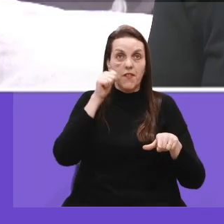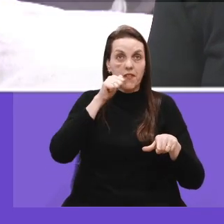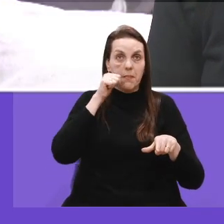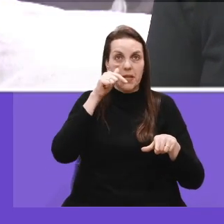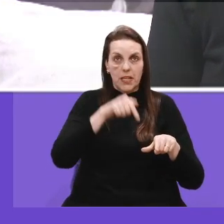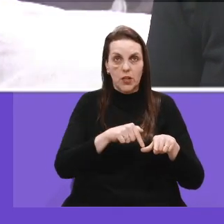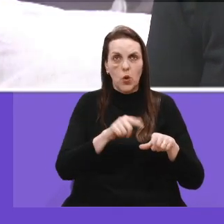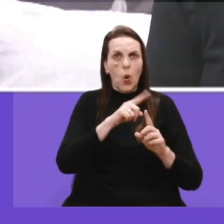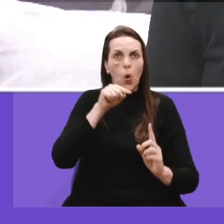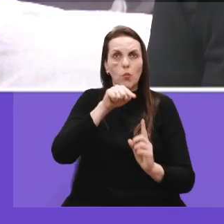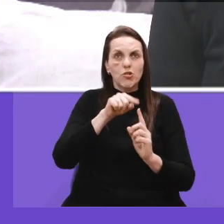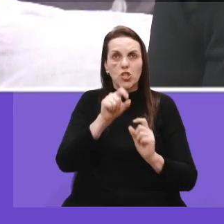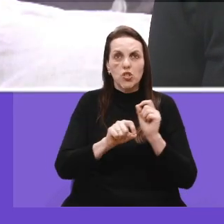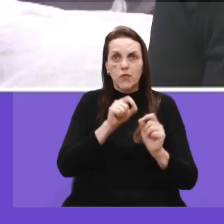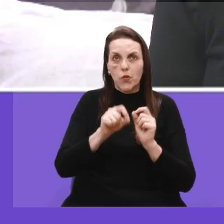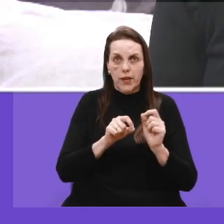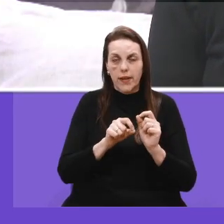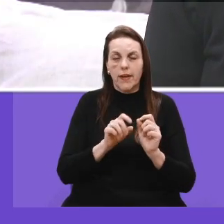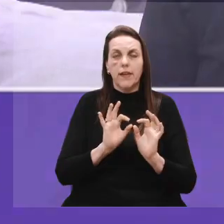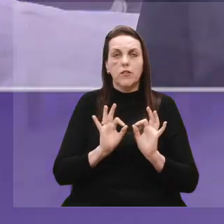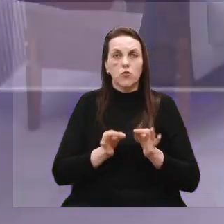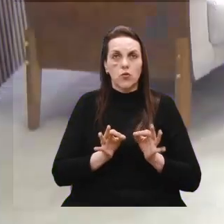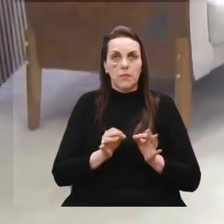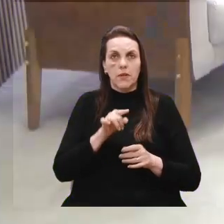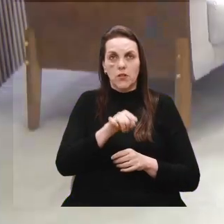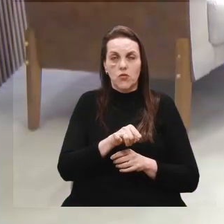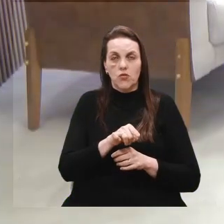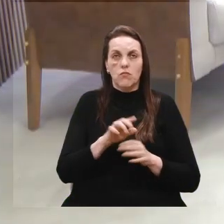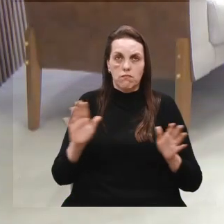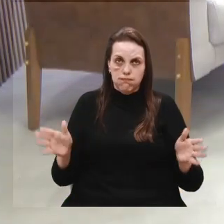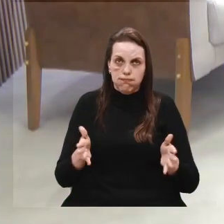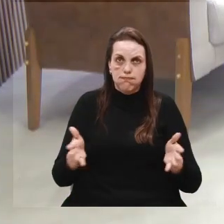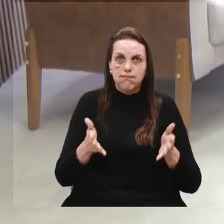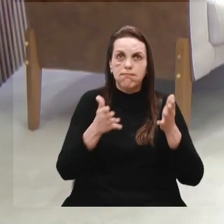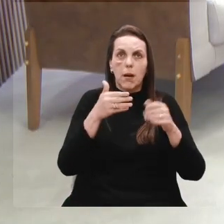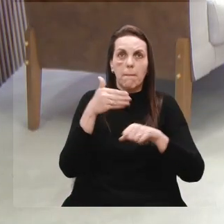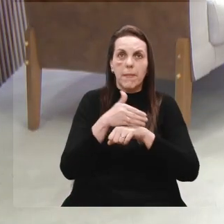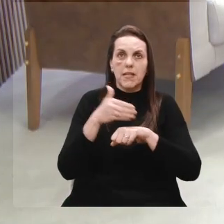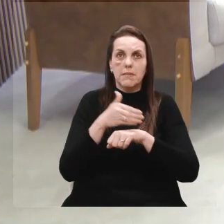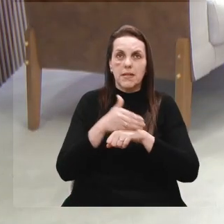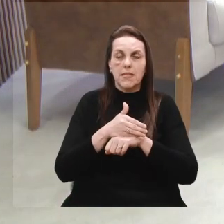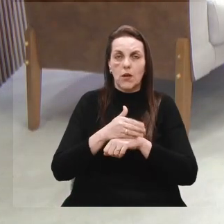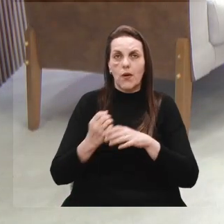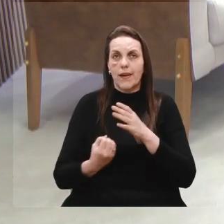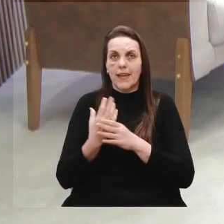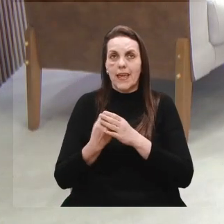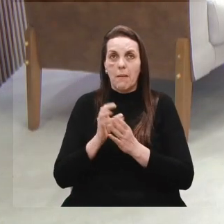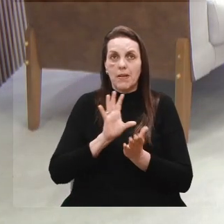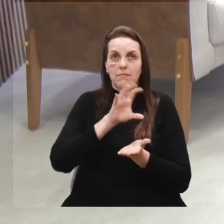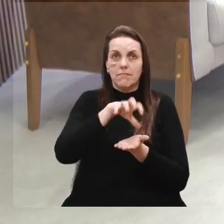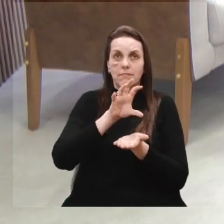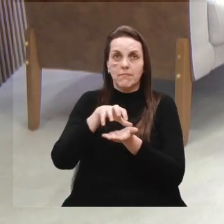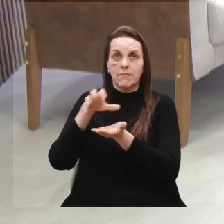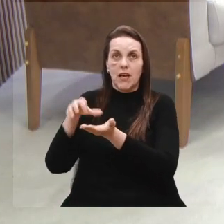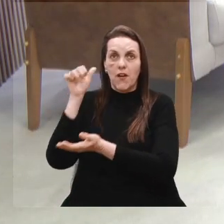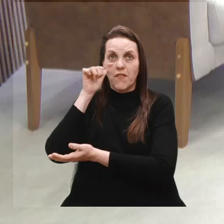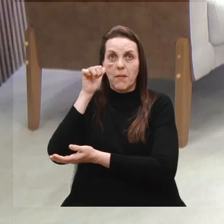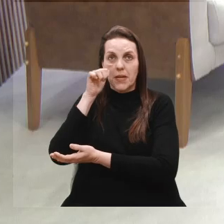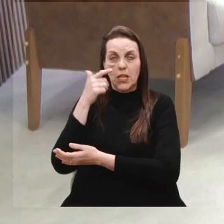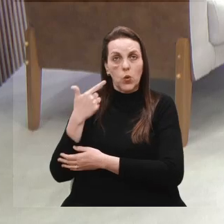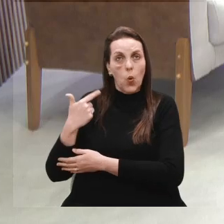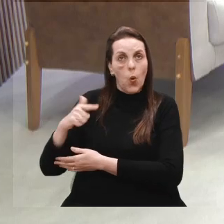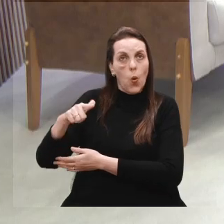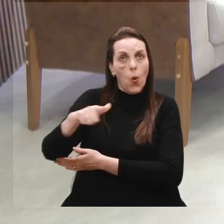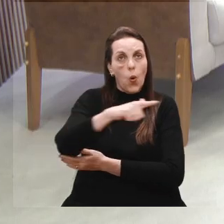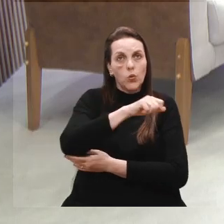dos objetivos dela era justamente fomentar a participação e criar mais departamentos femininos em vários outros